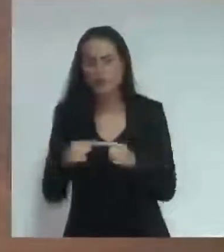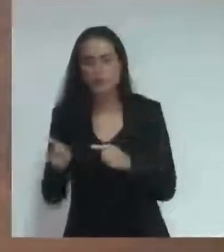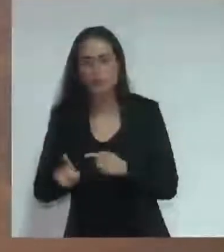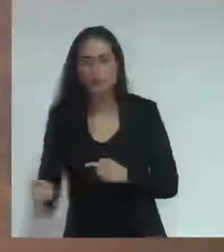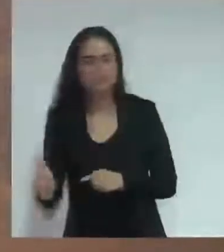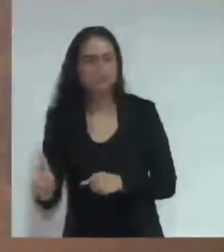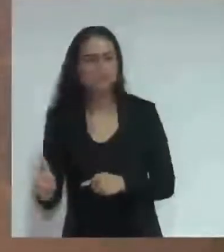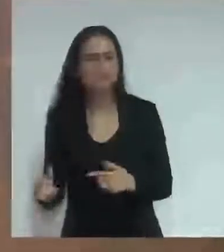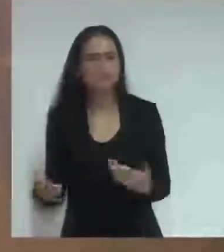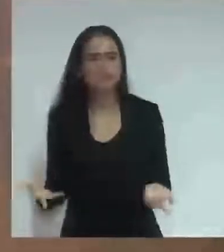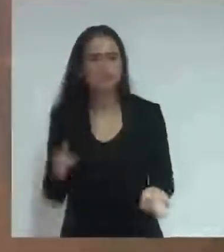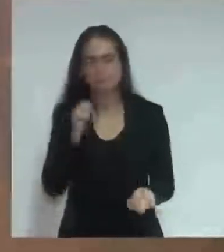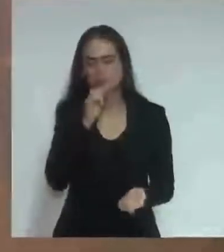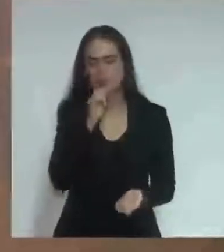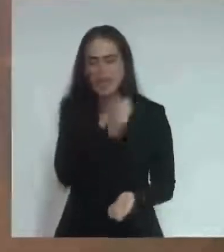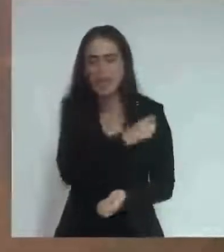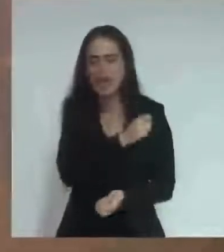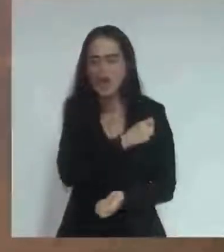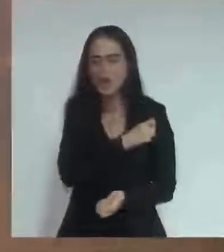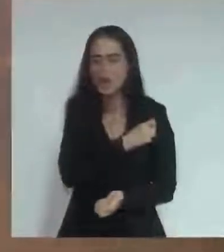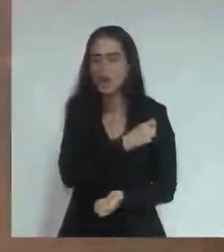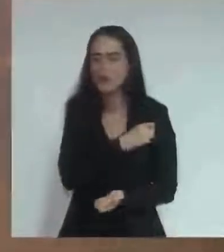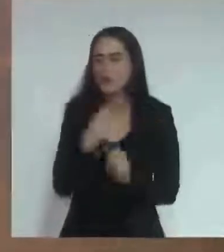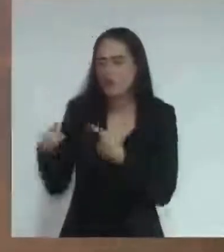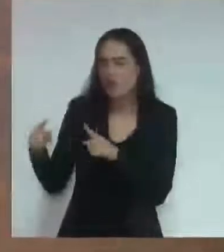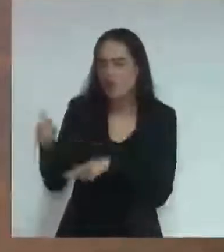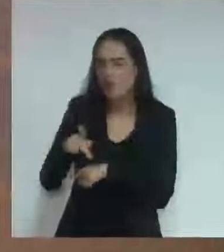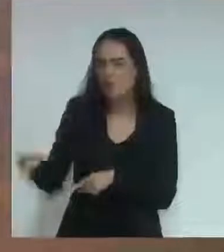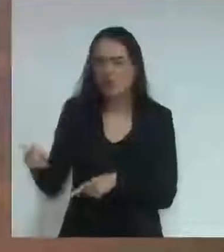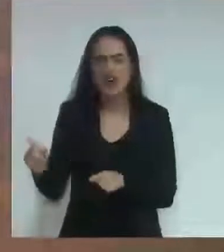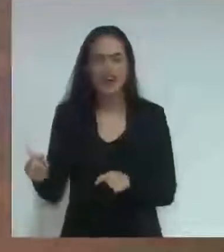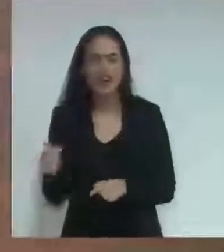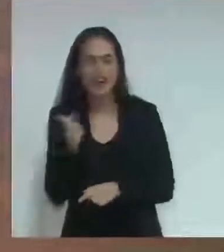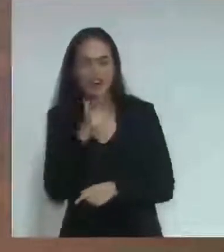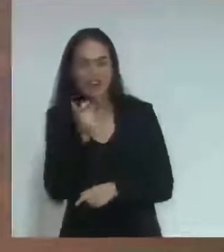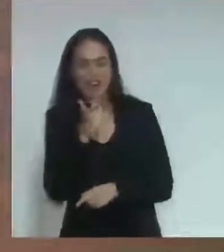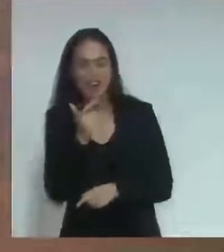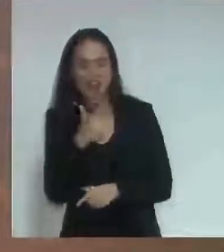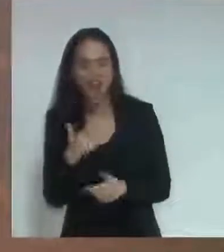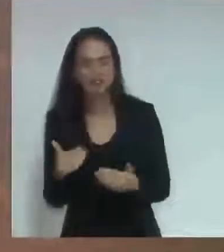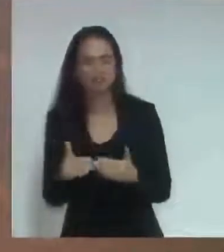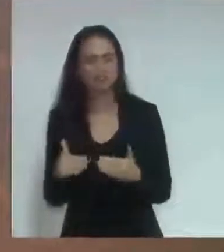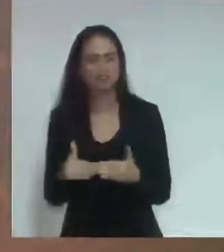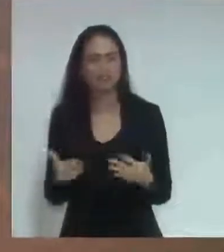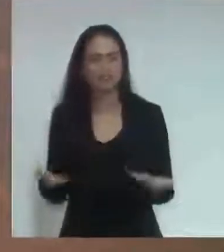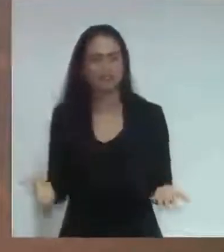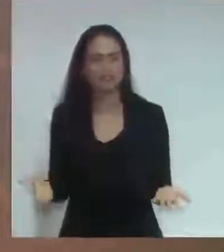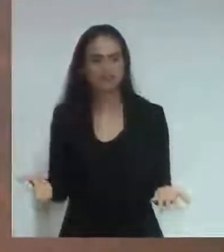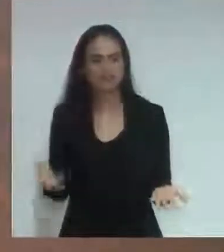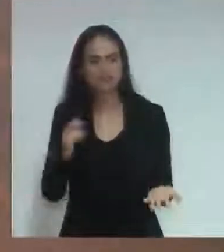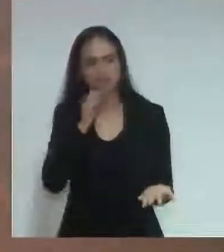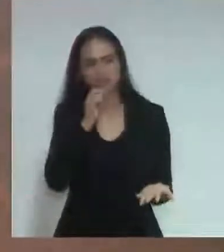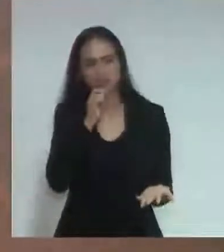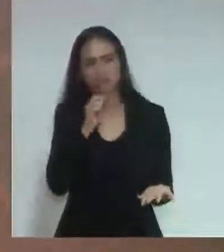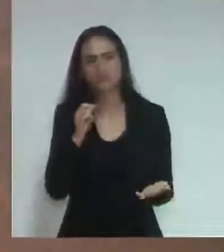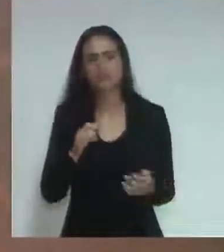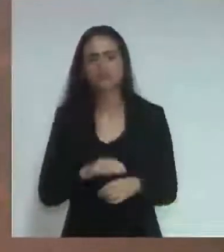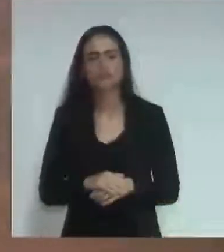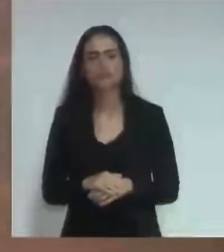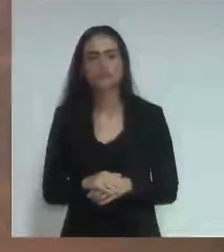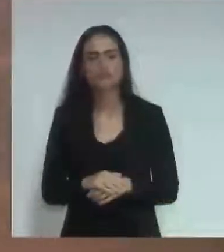alunos confrontarem professores, apoiam projetos de vedar o debate nas escolas e